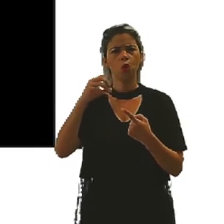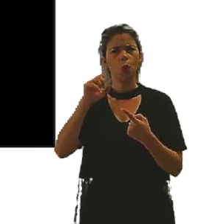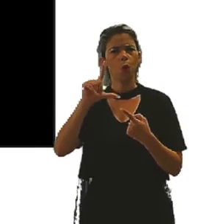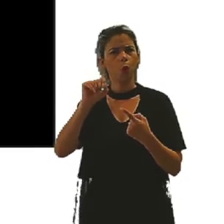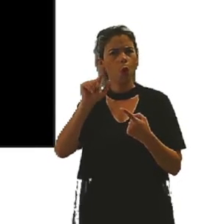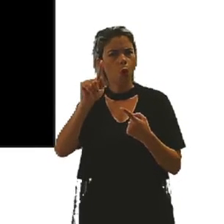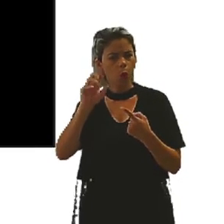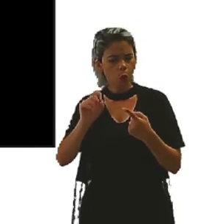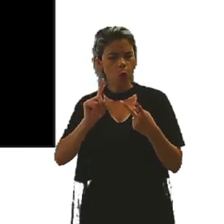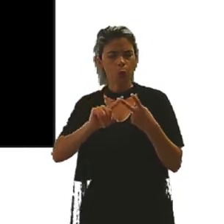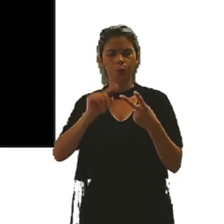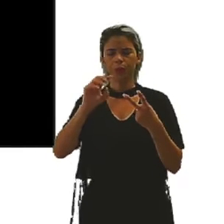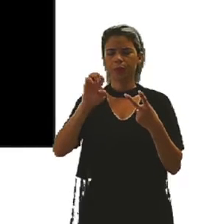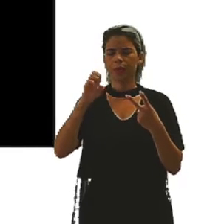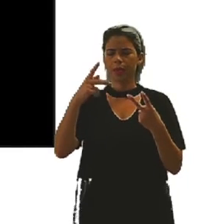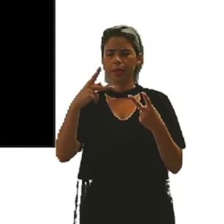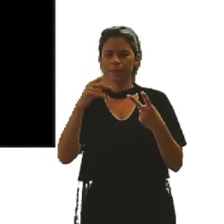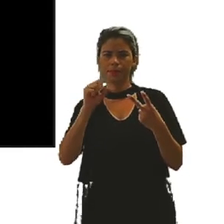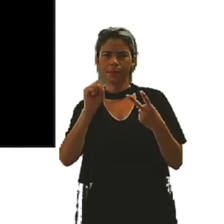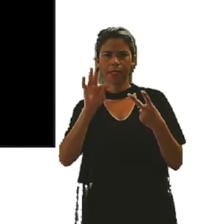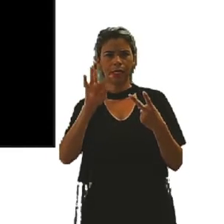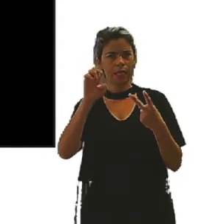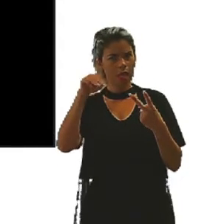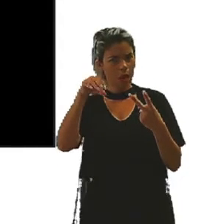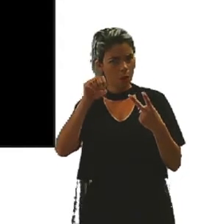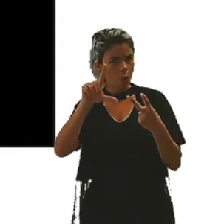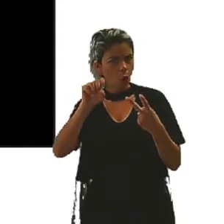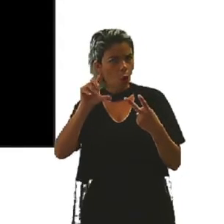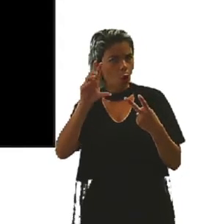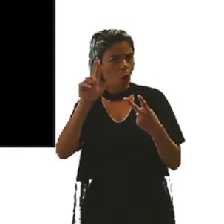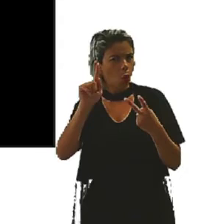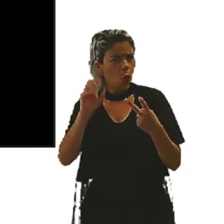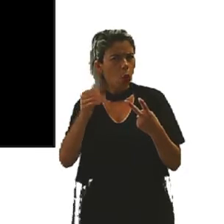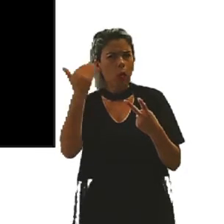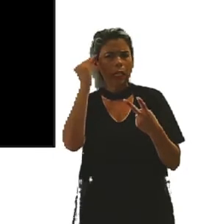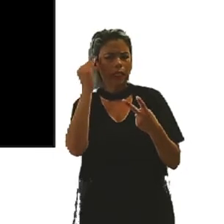que é a Rita Segato. Rita Segato,